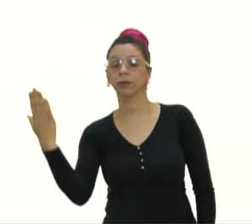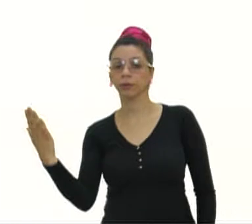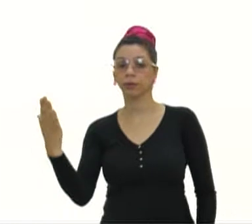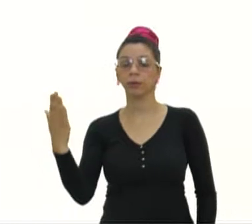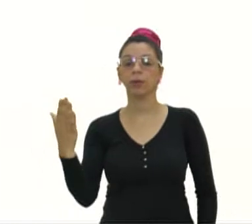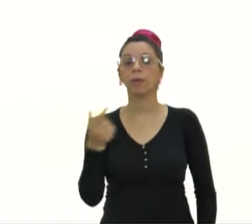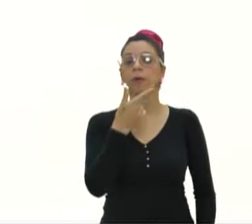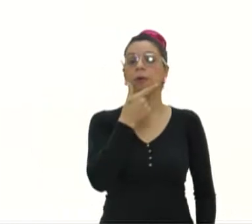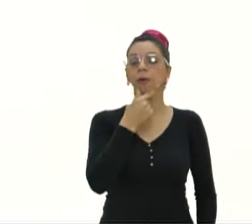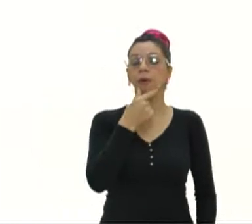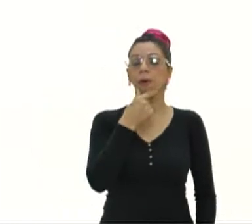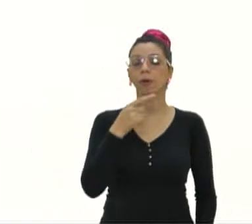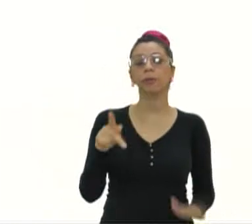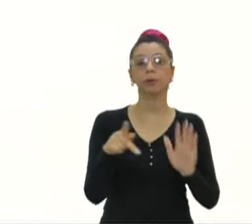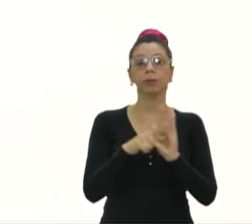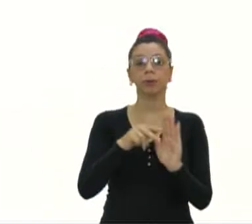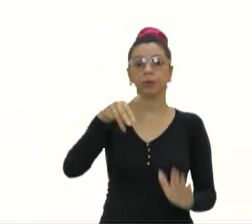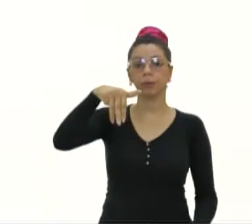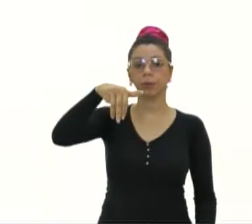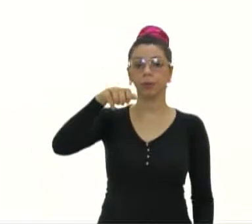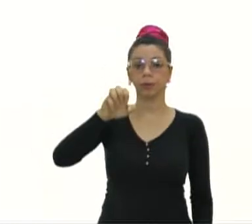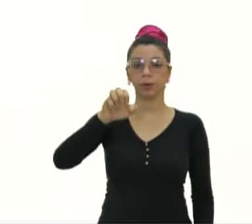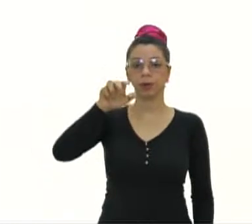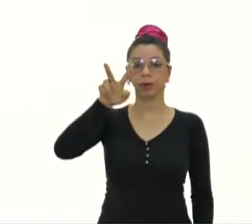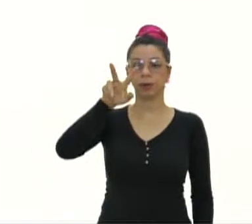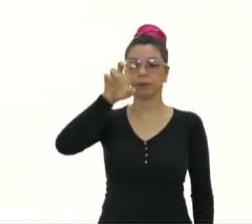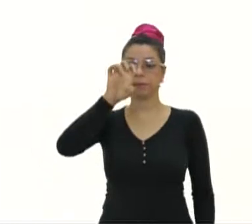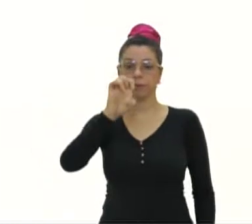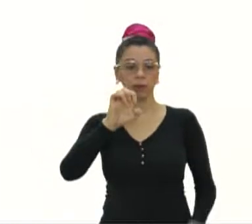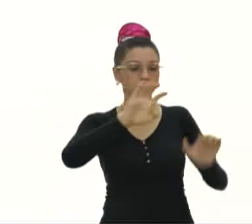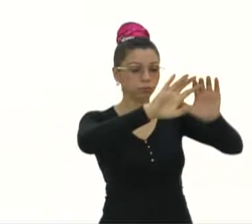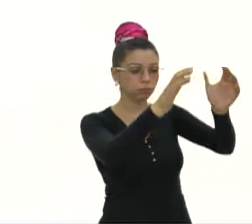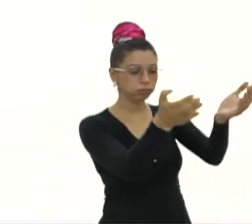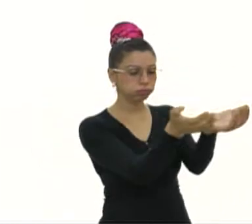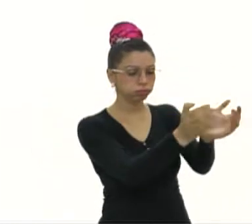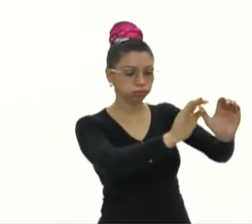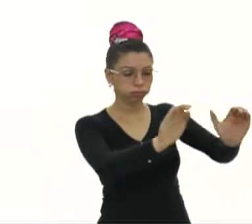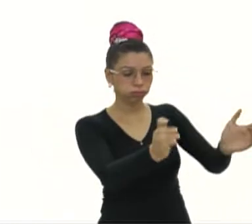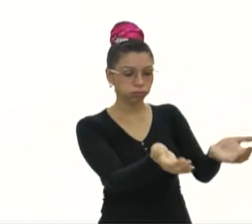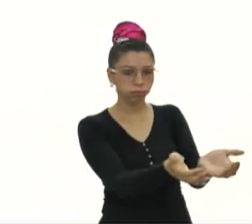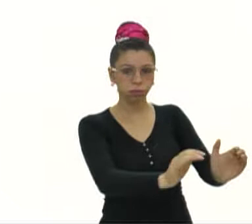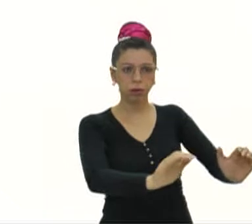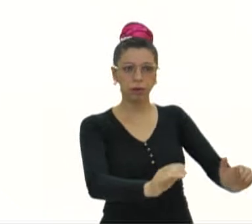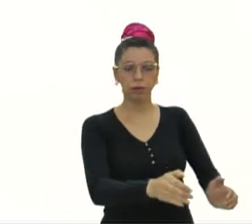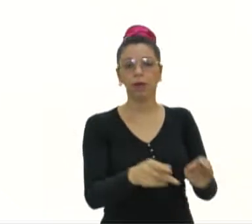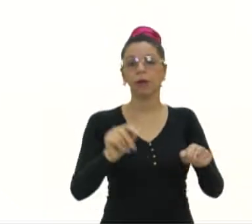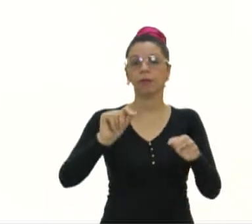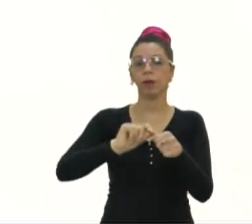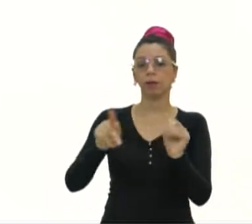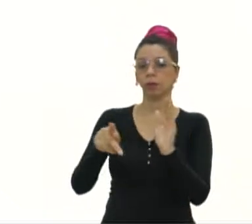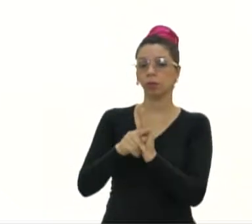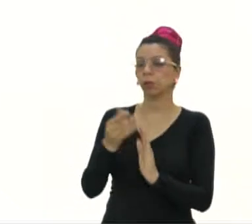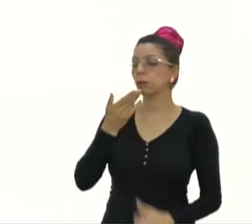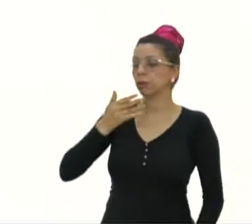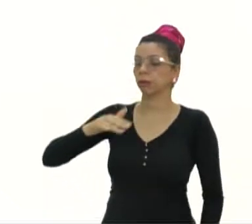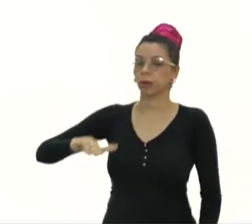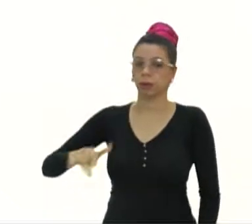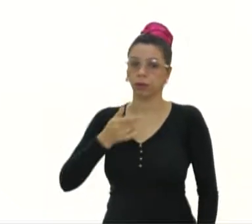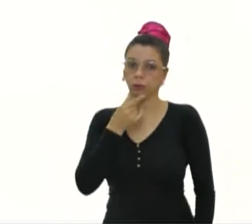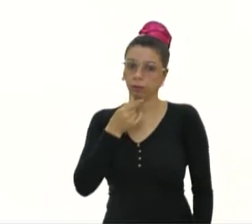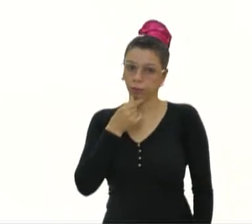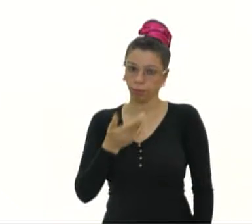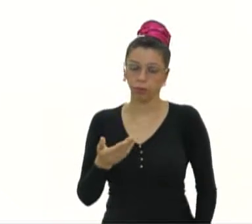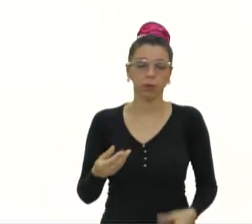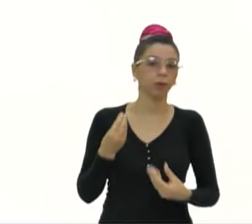homens de neve hostis foi feito pelo Calvin? B. How did Calvin make the snow goons? Como que